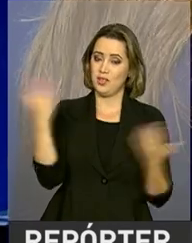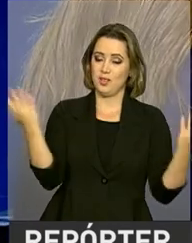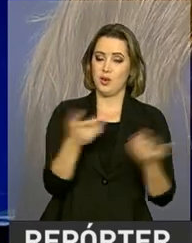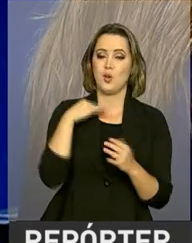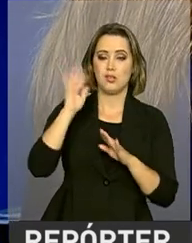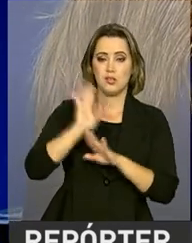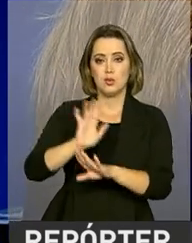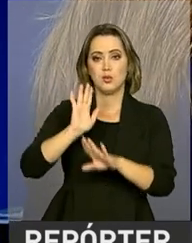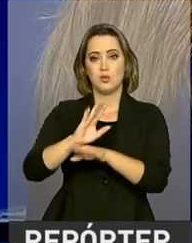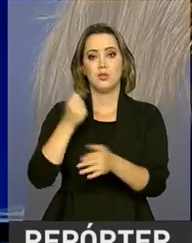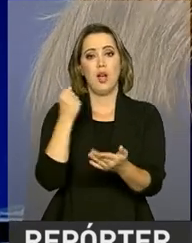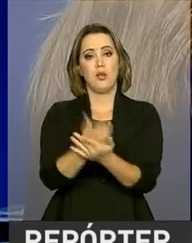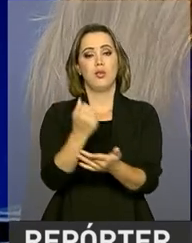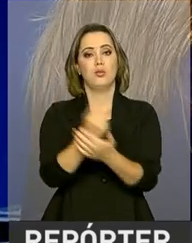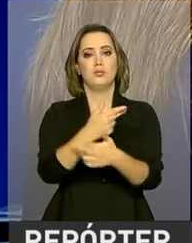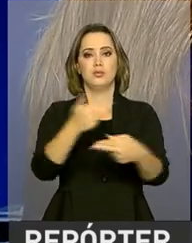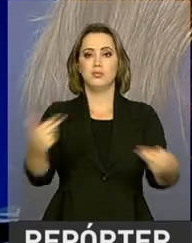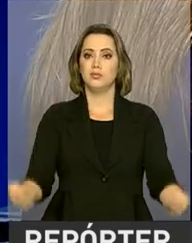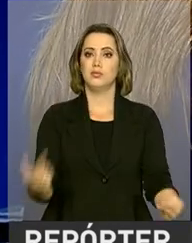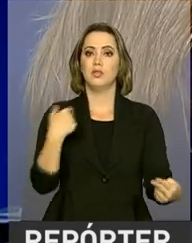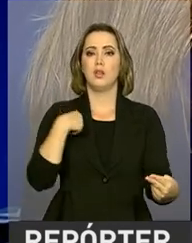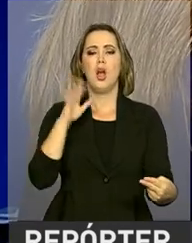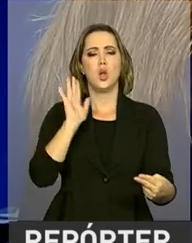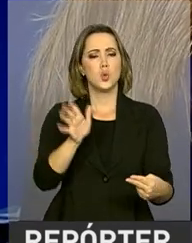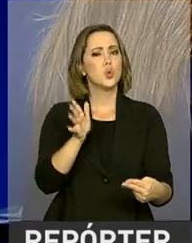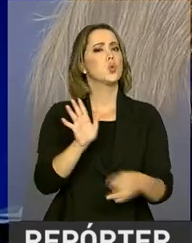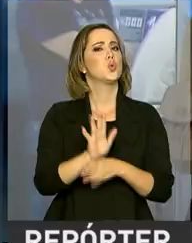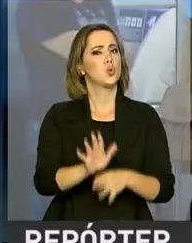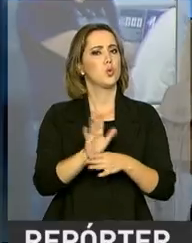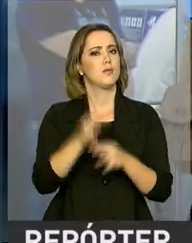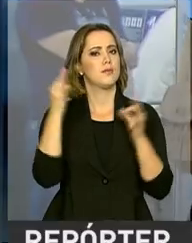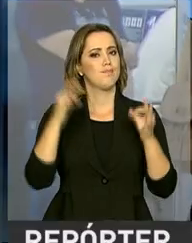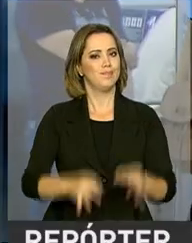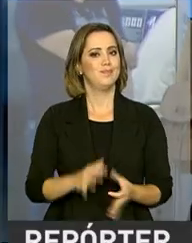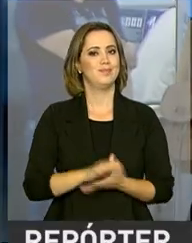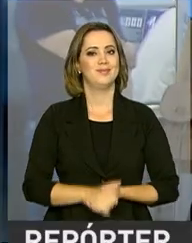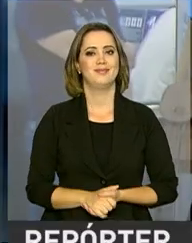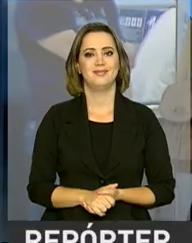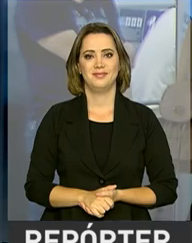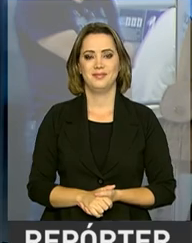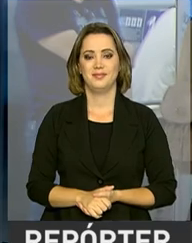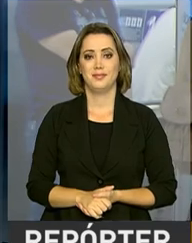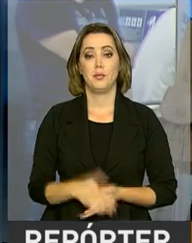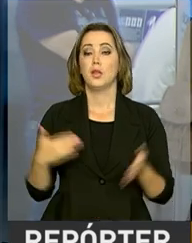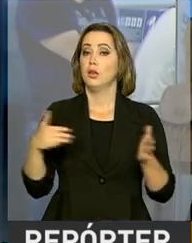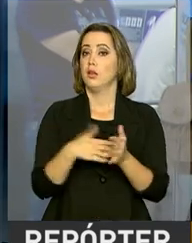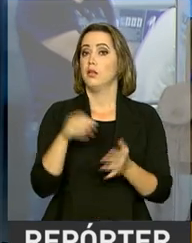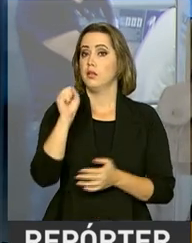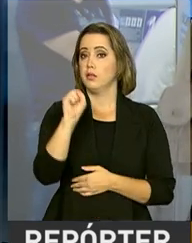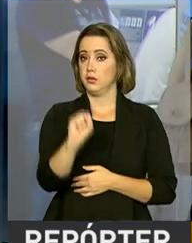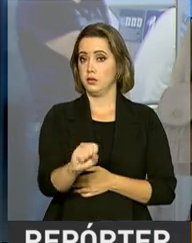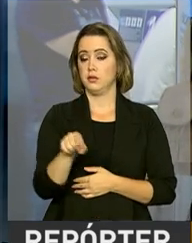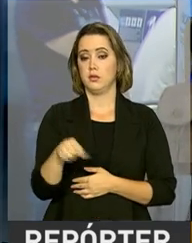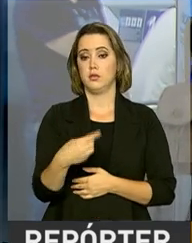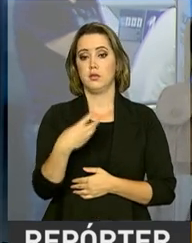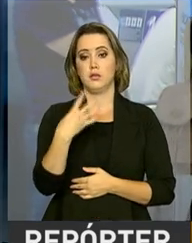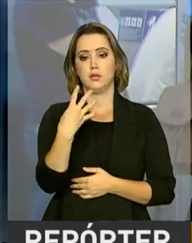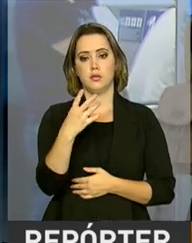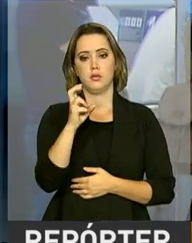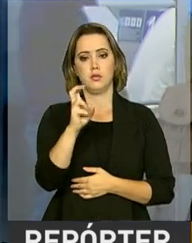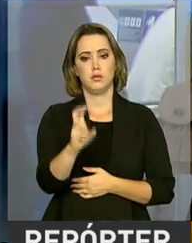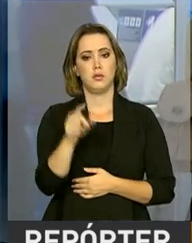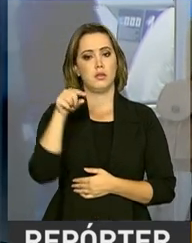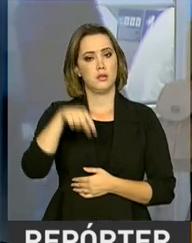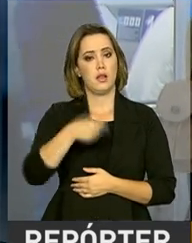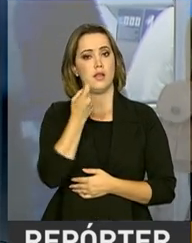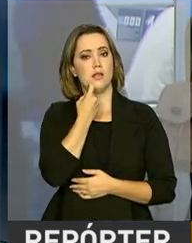pra comprar as coisas né e aí vai usar bastante lançamento até às 8 45 da manhã desta sexta-feira cerca de